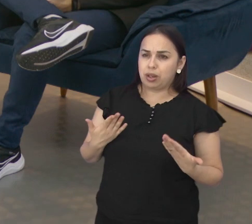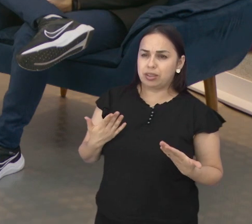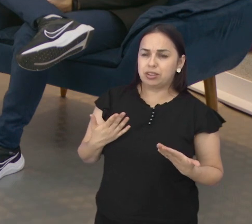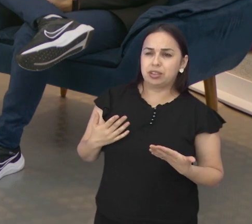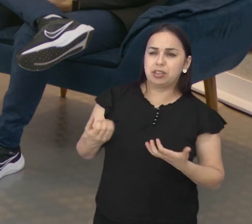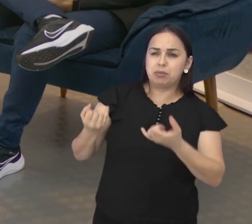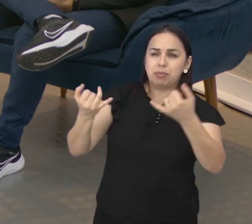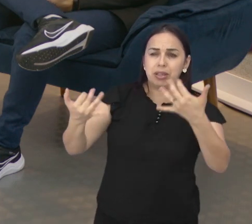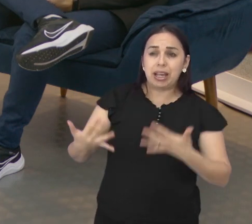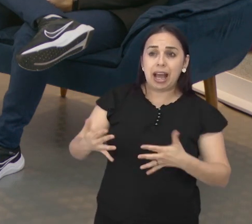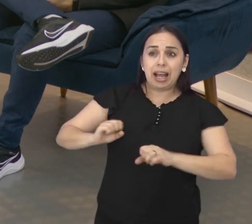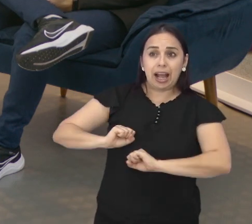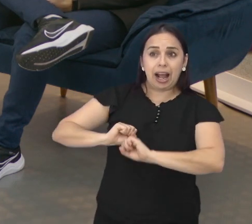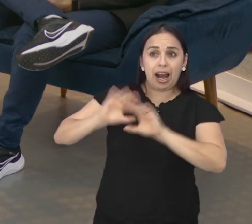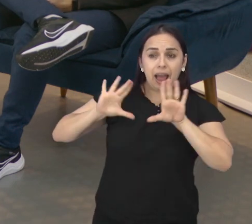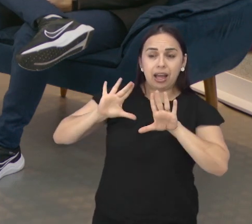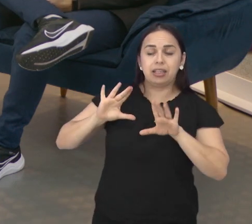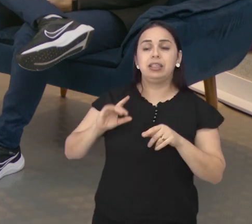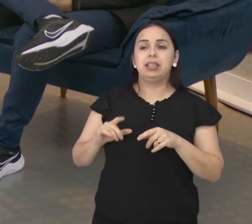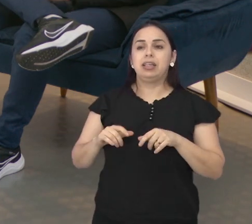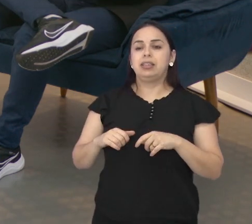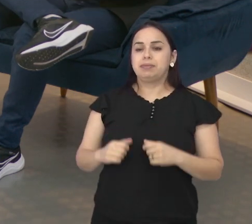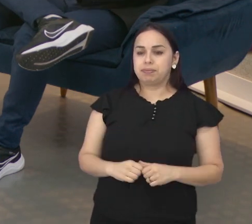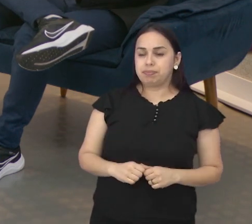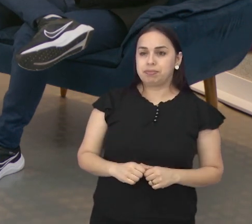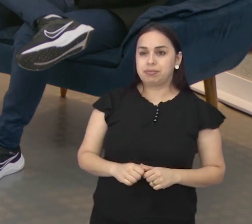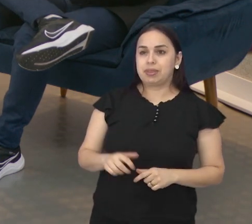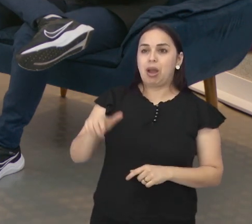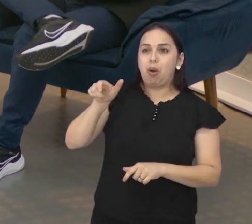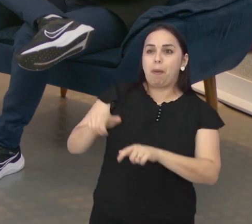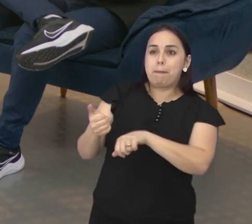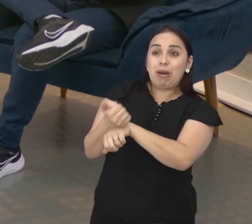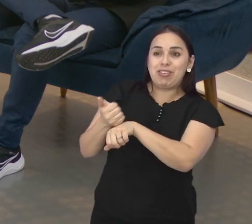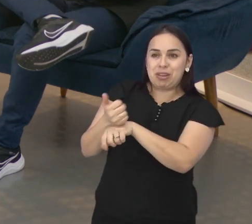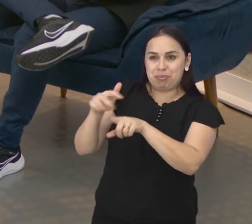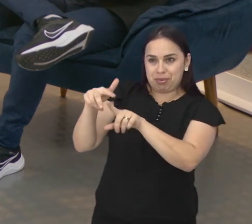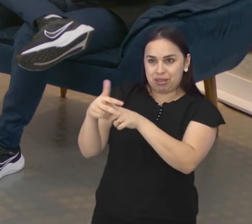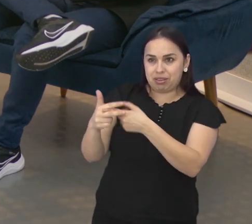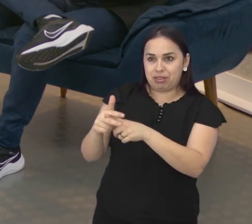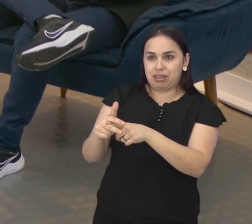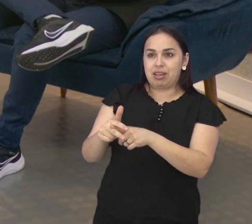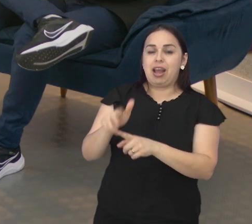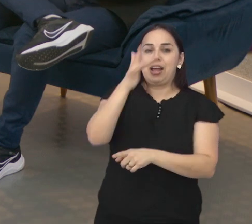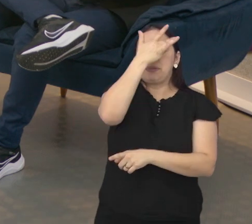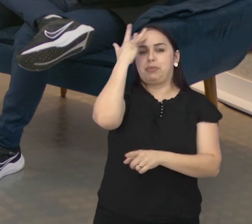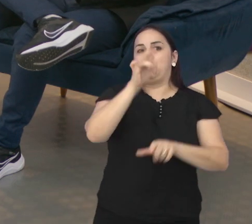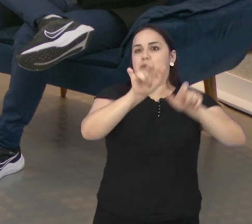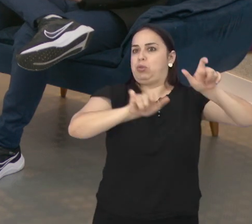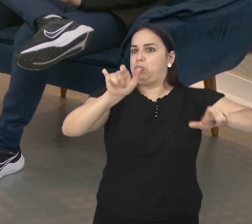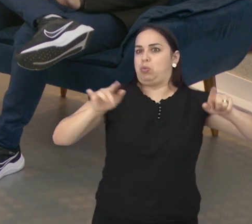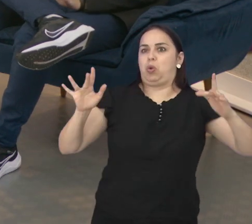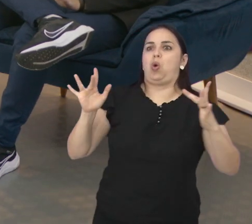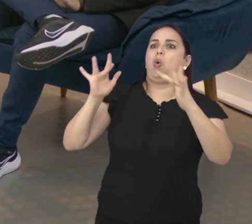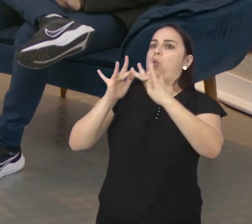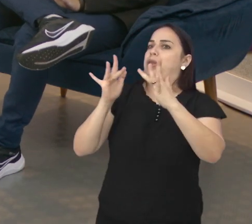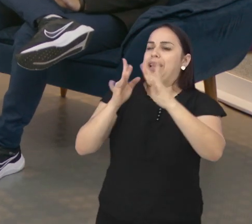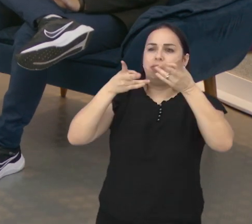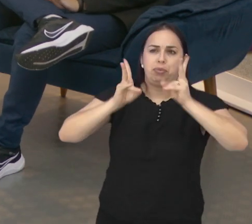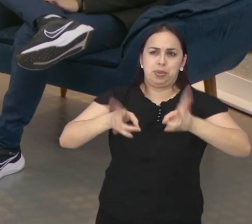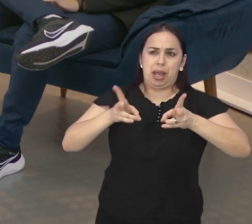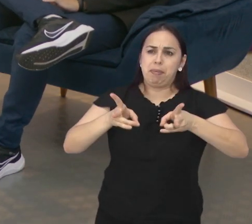né, essa problemática também, porque todo mundo, o mecânico é aquele profissional que todo mundo já teve contato com ele,